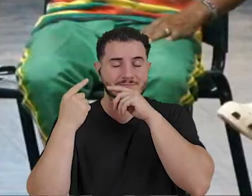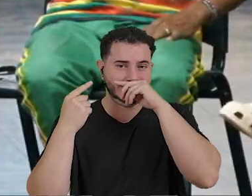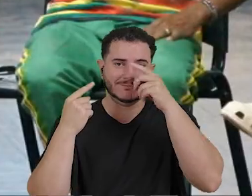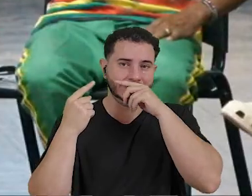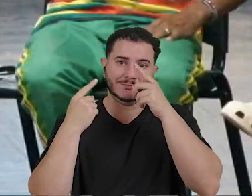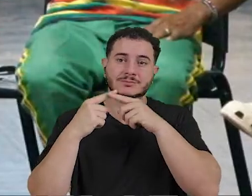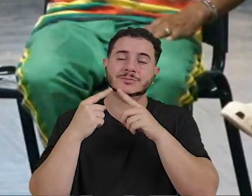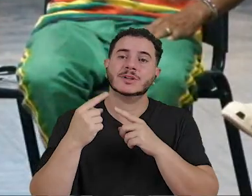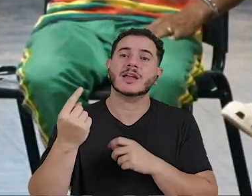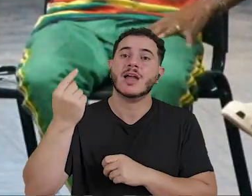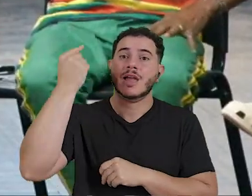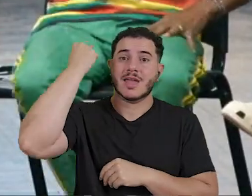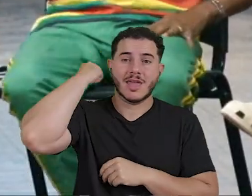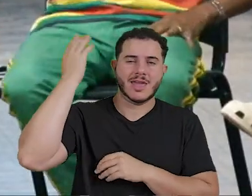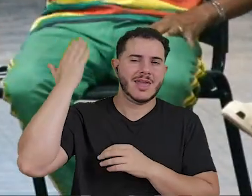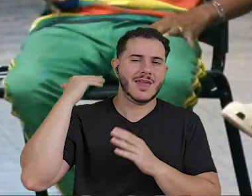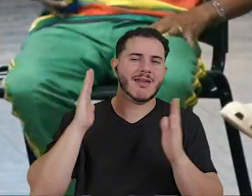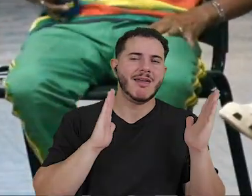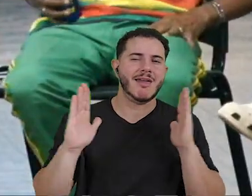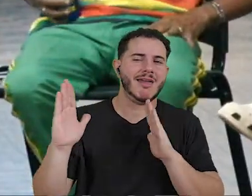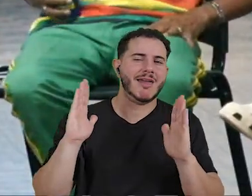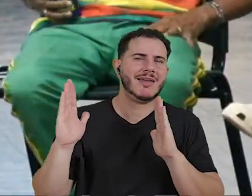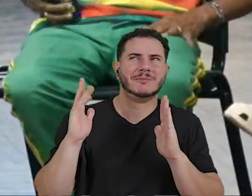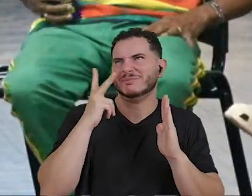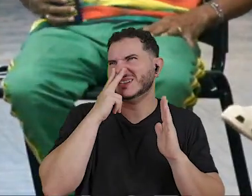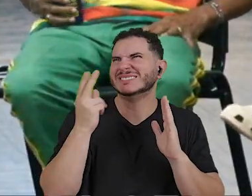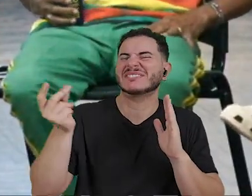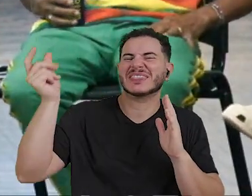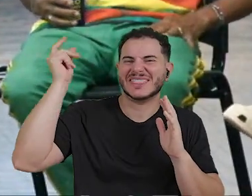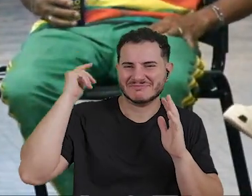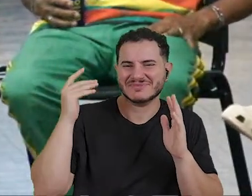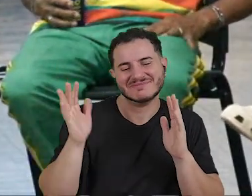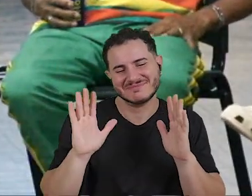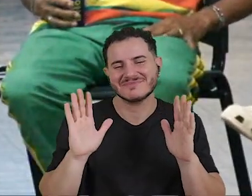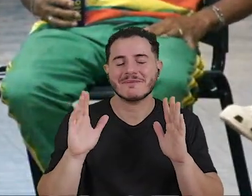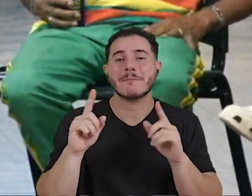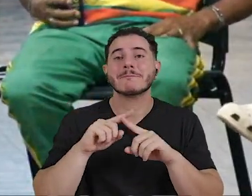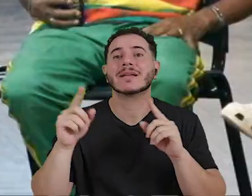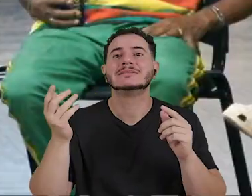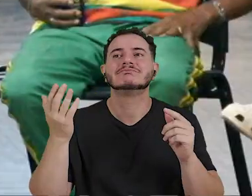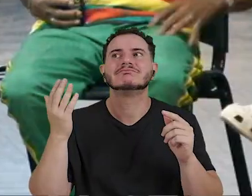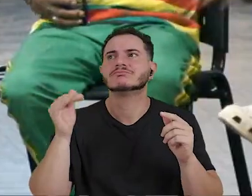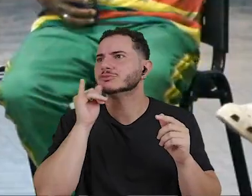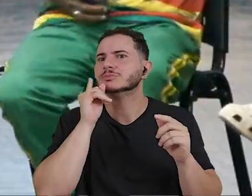nós, isso foi tão distante, né? Nesse carnaval,